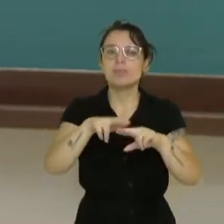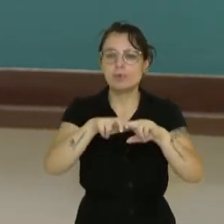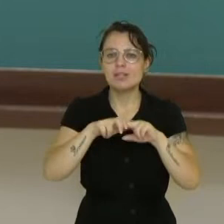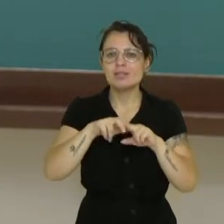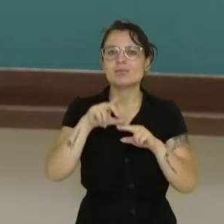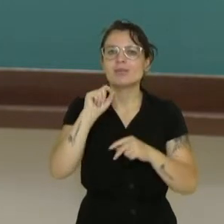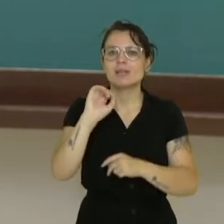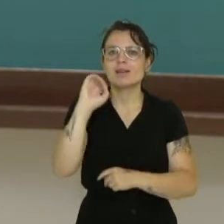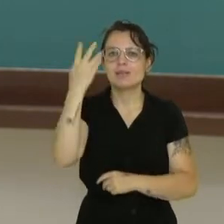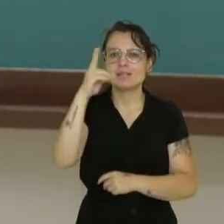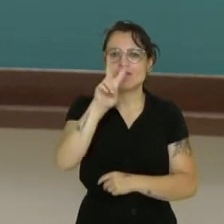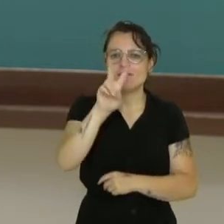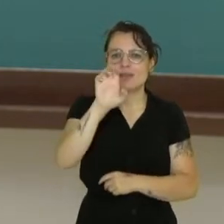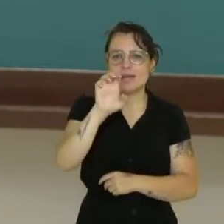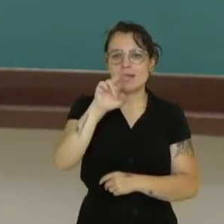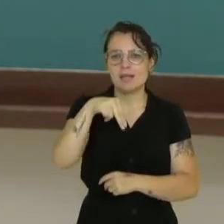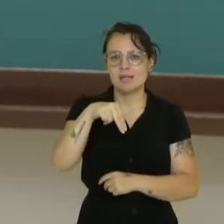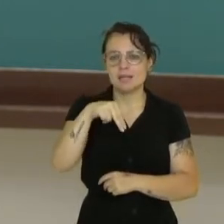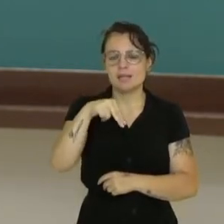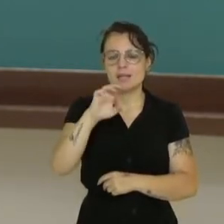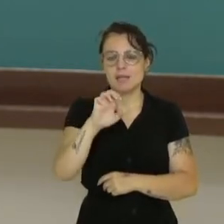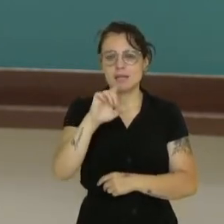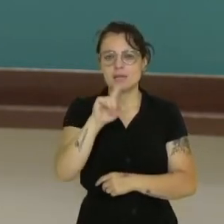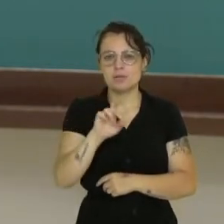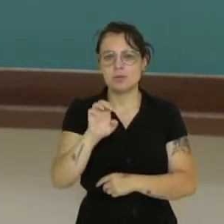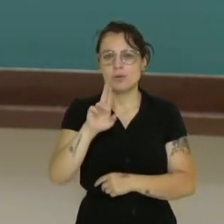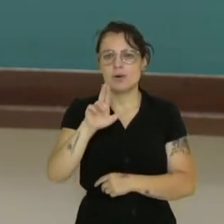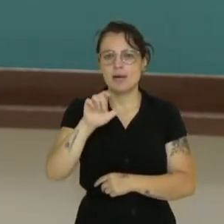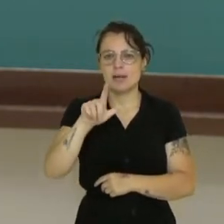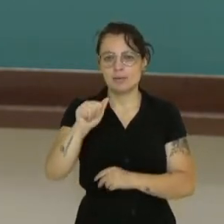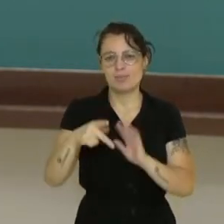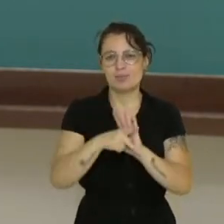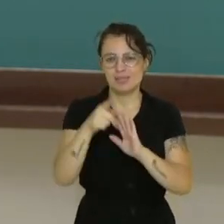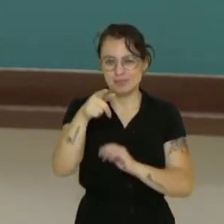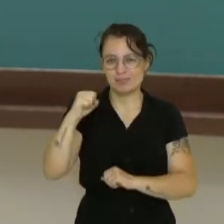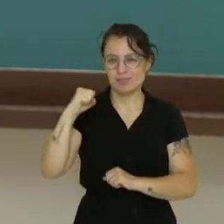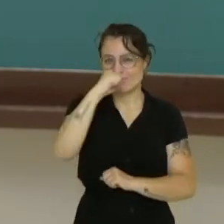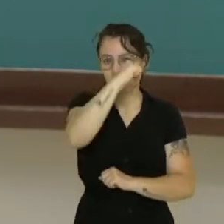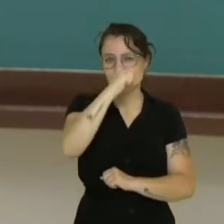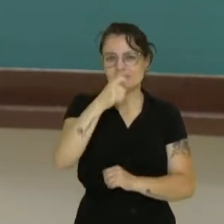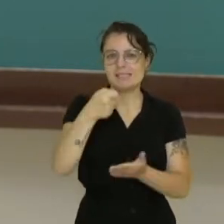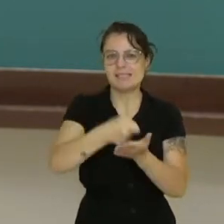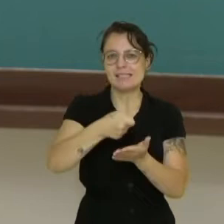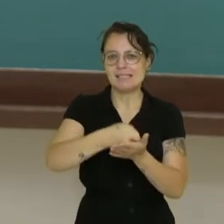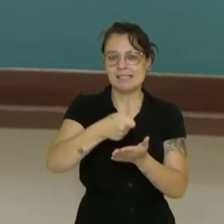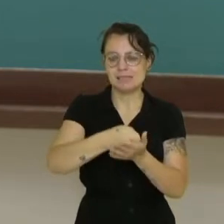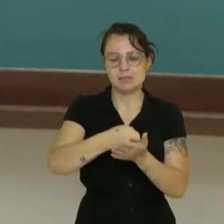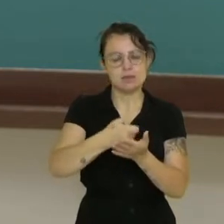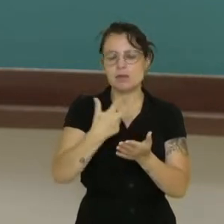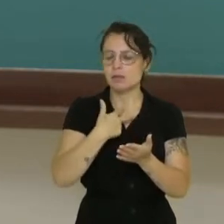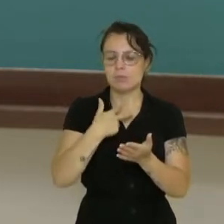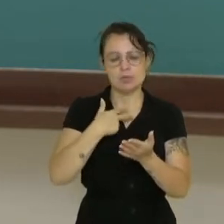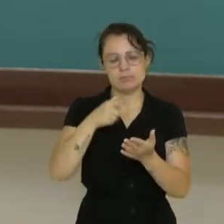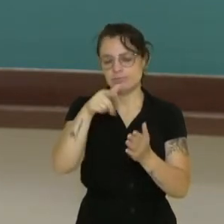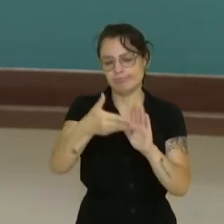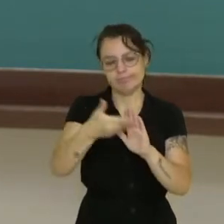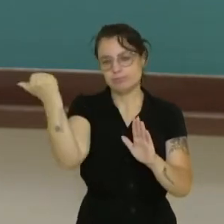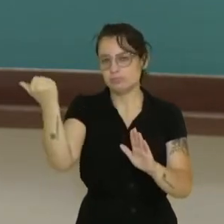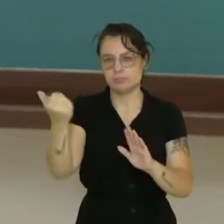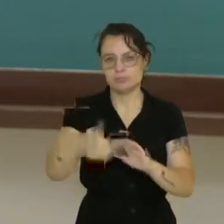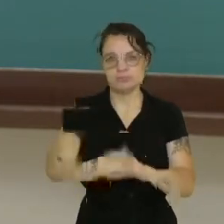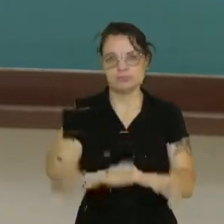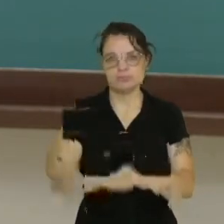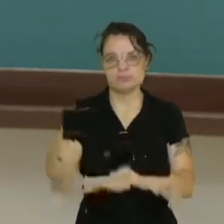afastada do nosso bloco econômico, por eles terem políticas ditas ditatoriais mundo